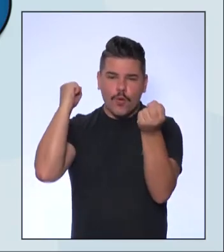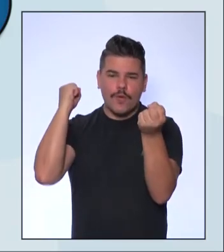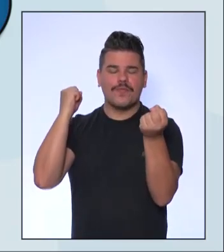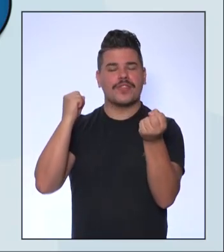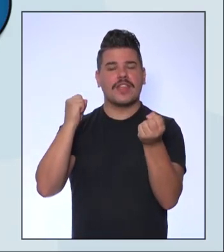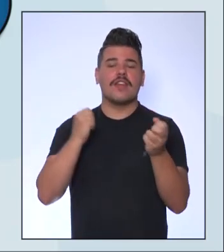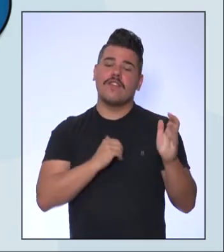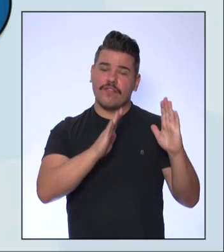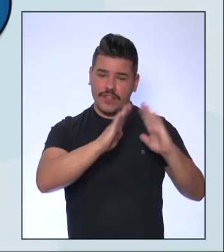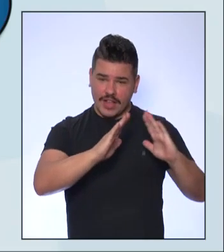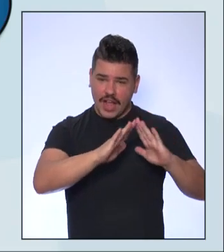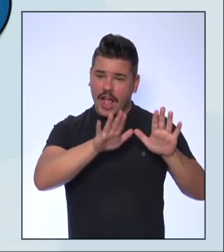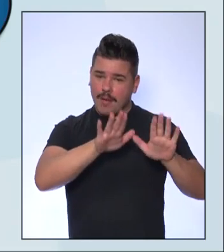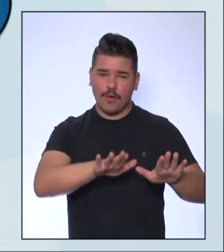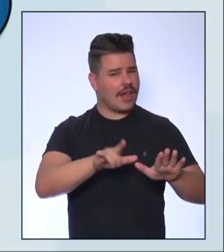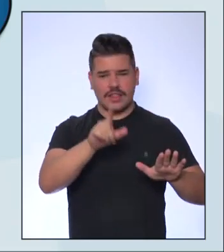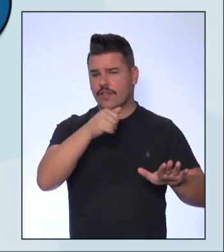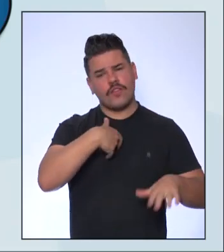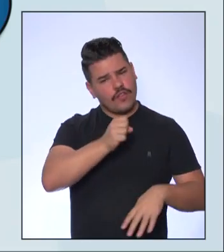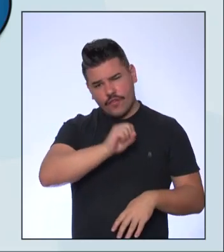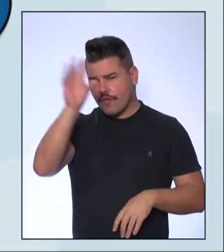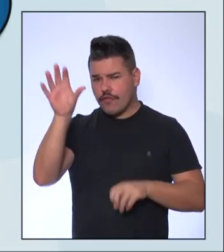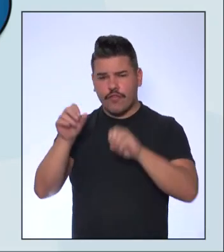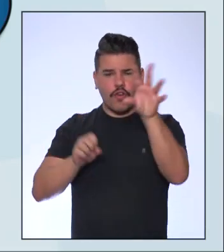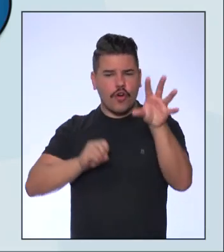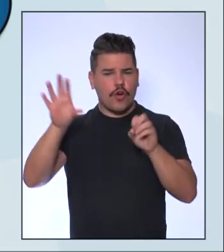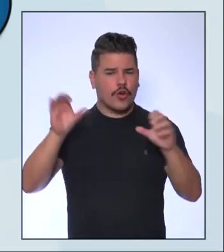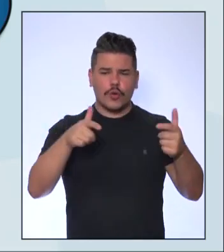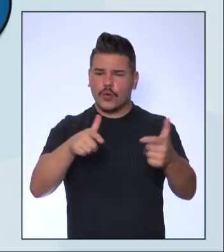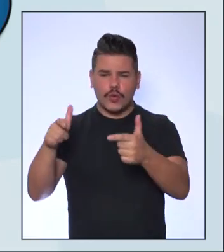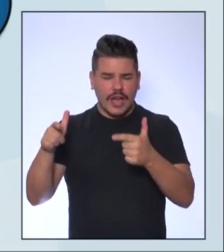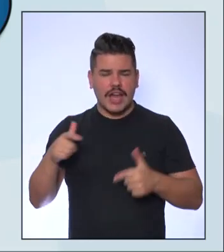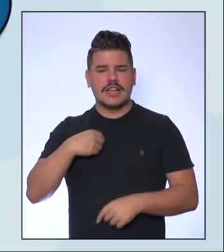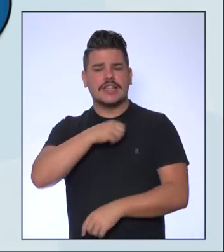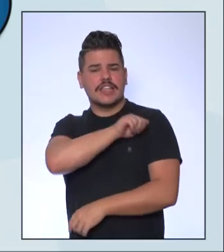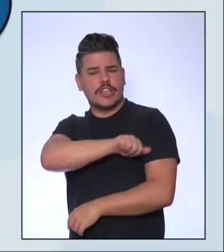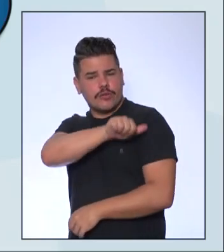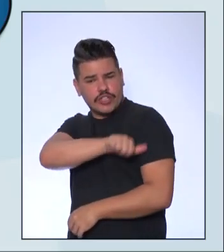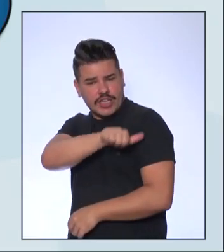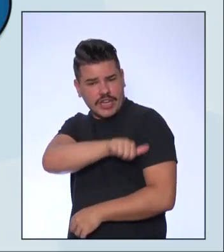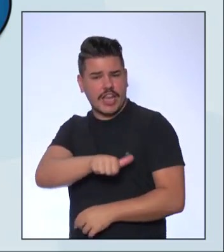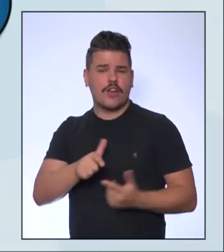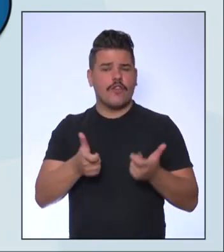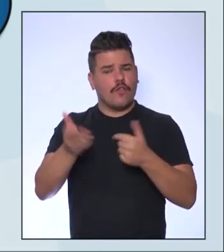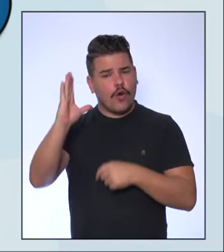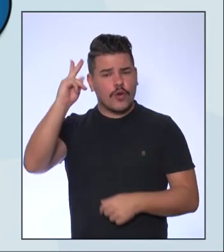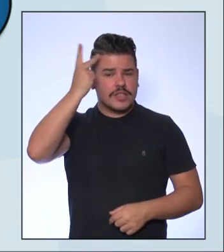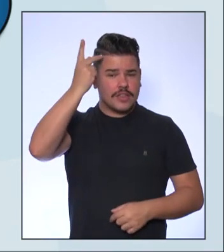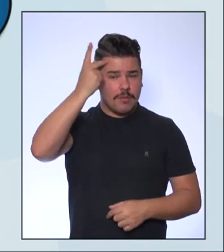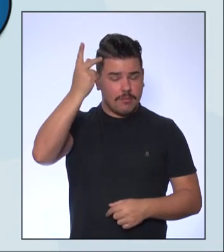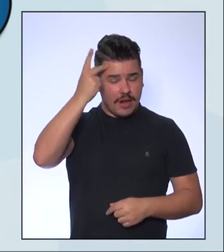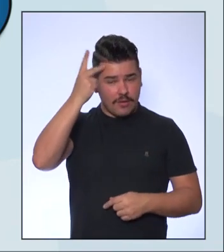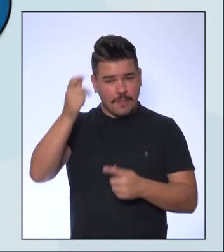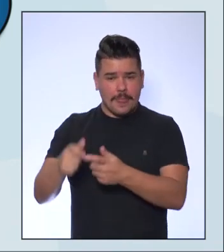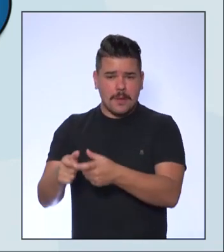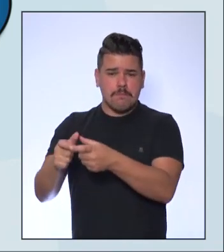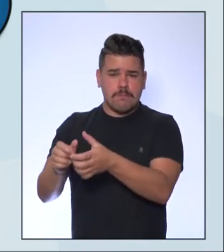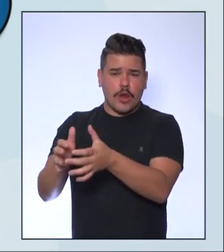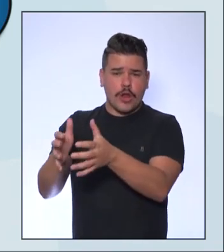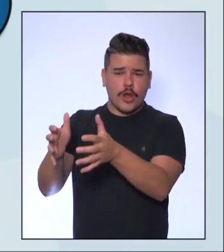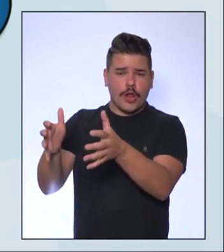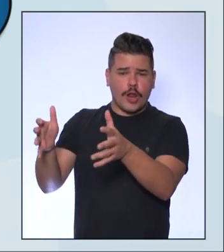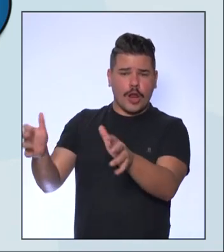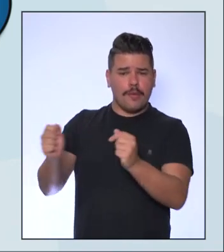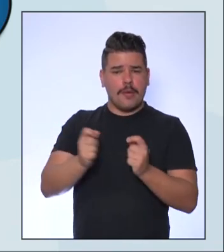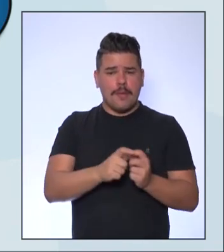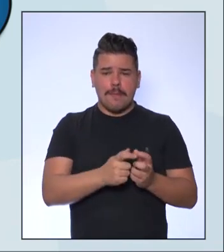decidiram partir e ir para os centros urbanos, para São Paulo, para Rio de Janeiro. Então, houve um crescimento populacional enorme com essa